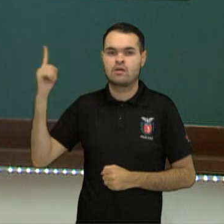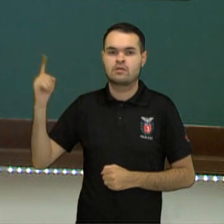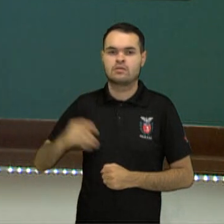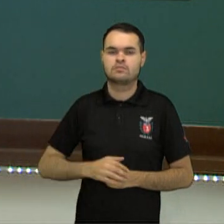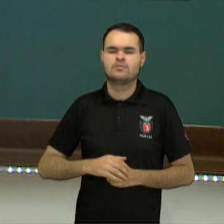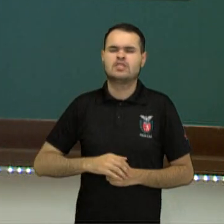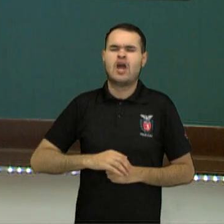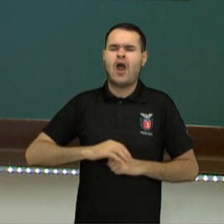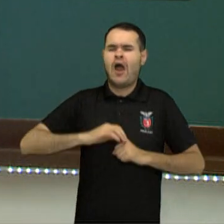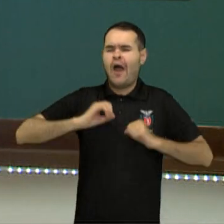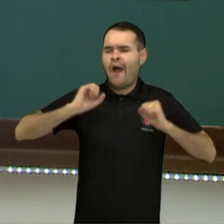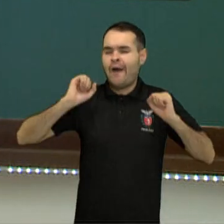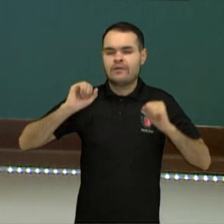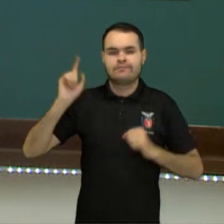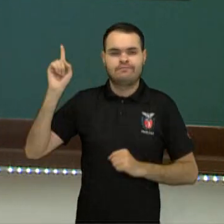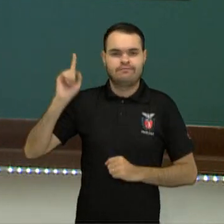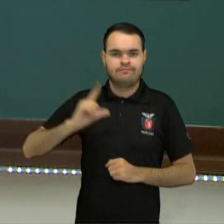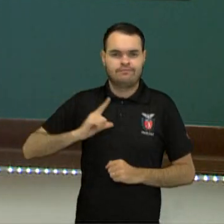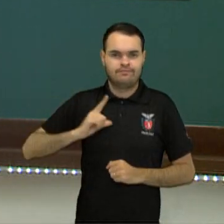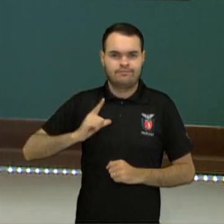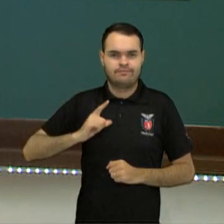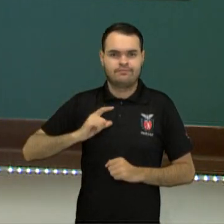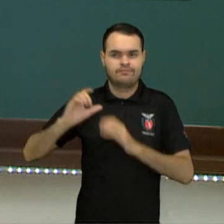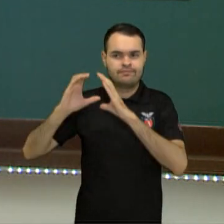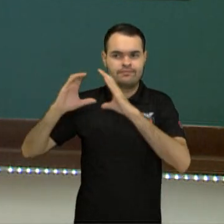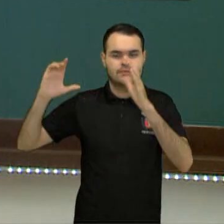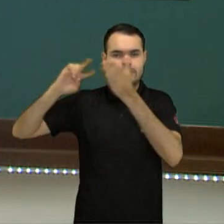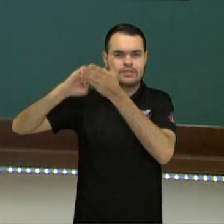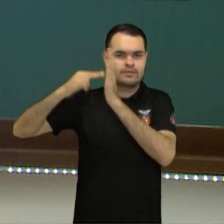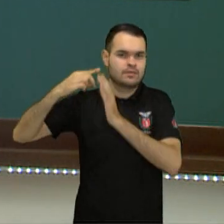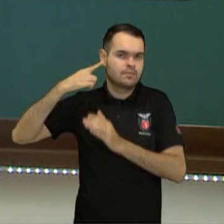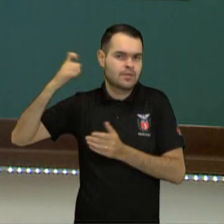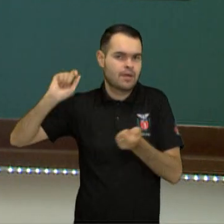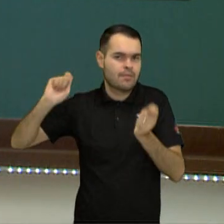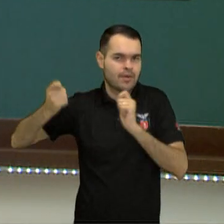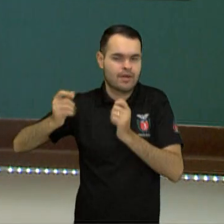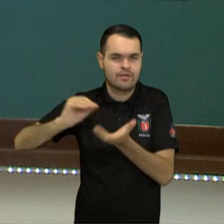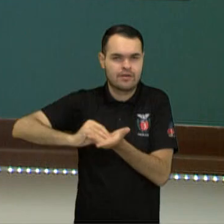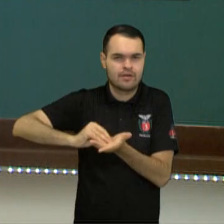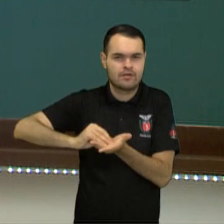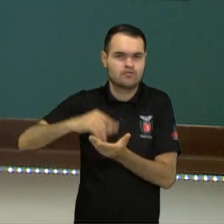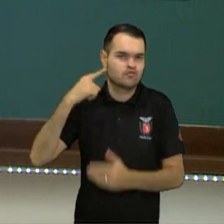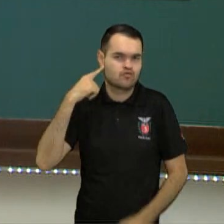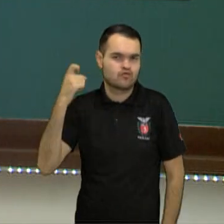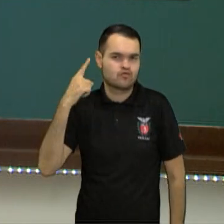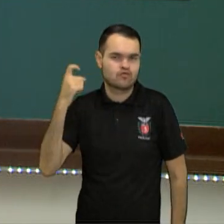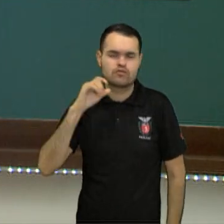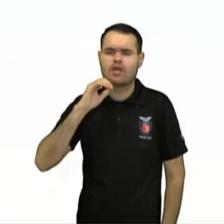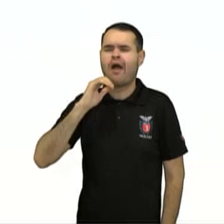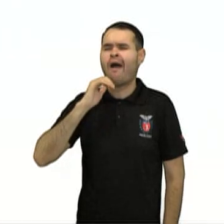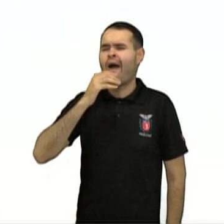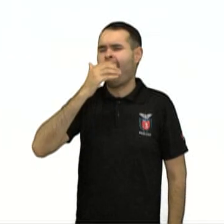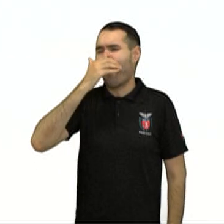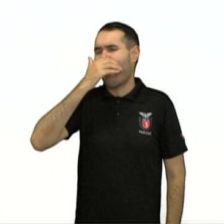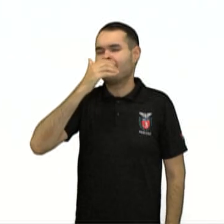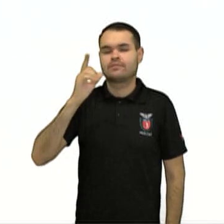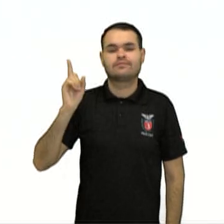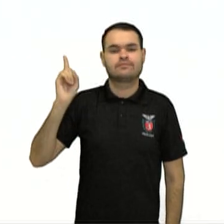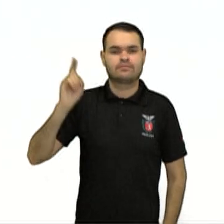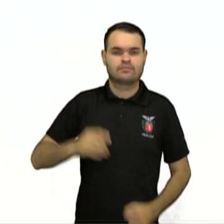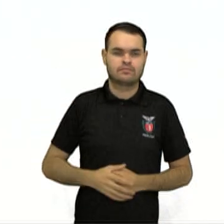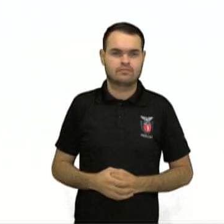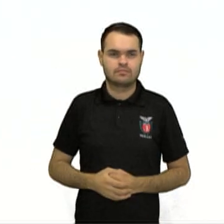bocejando, né? Tem até meio que o yam, que indica mais que uma onomatopeia de bocejar, tá? E daí ele fala assim, olha,